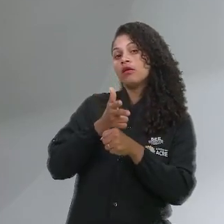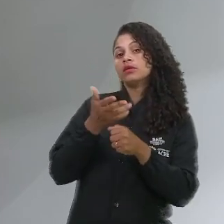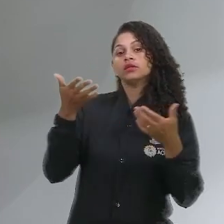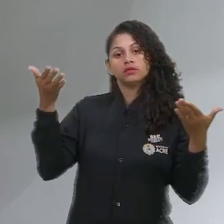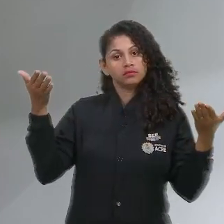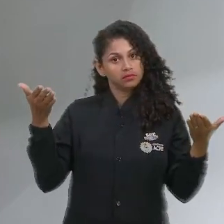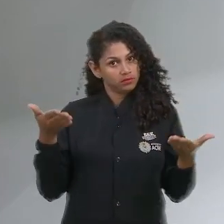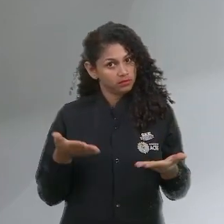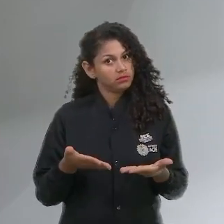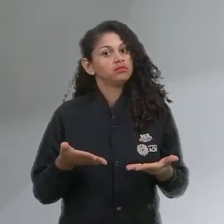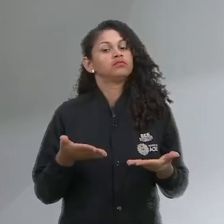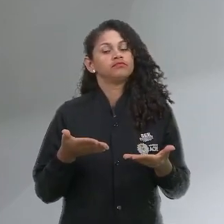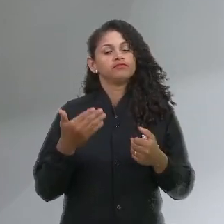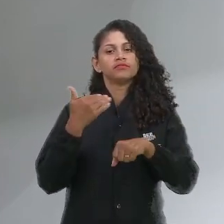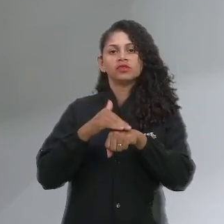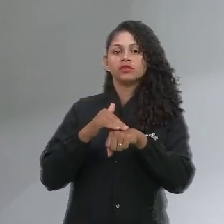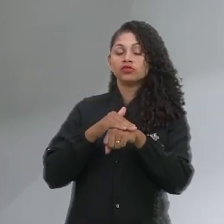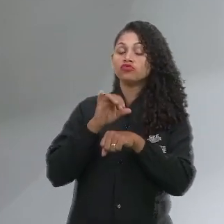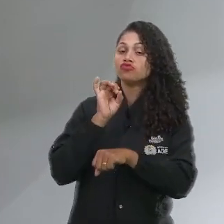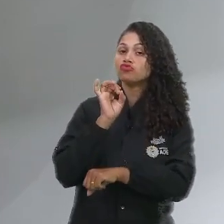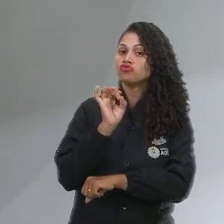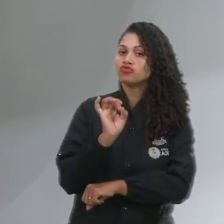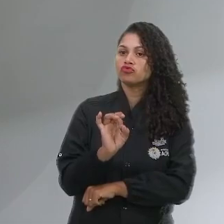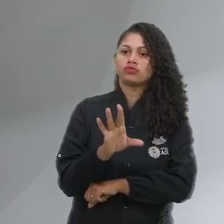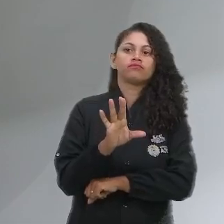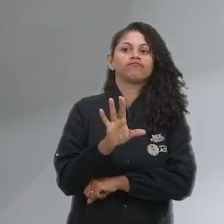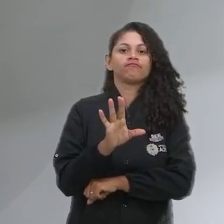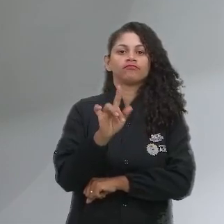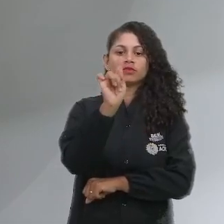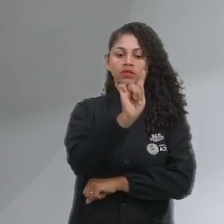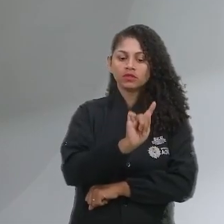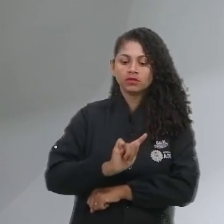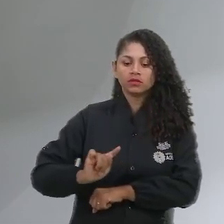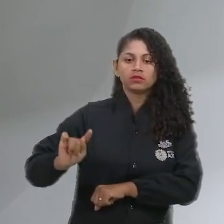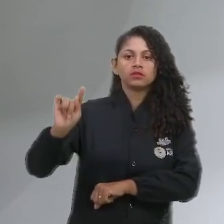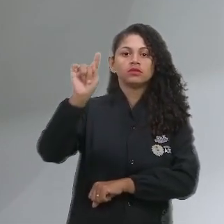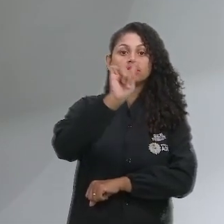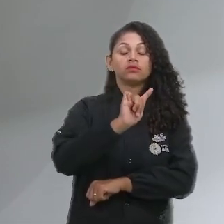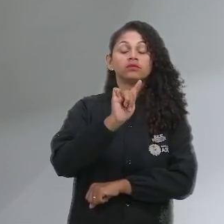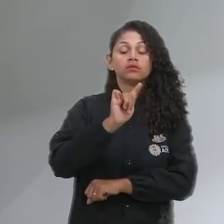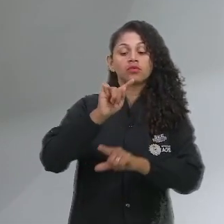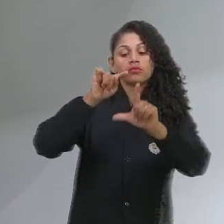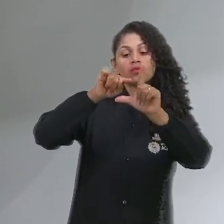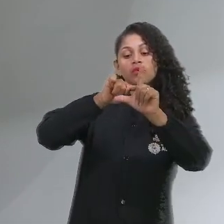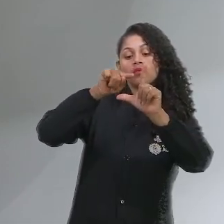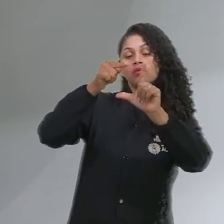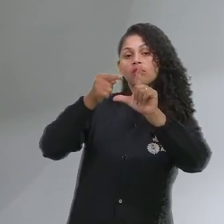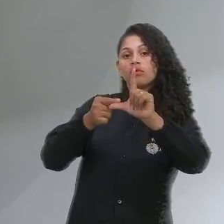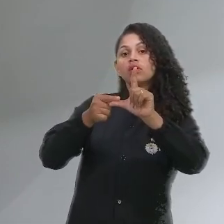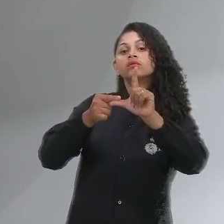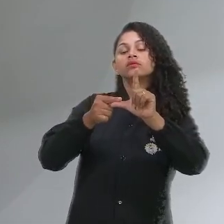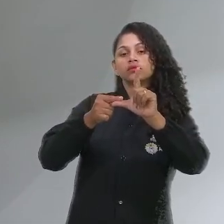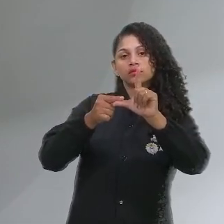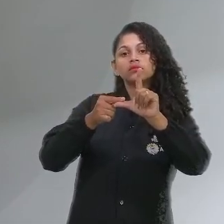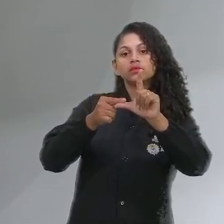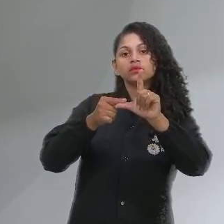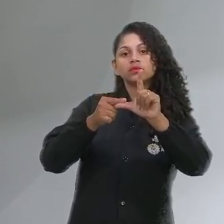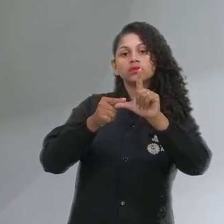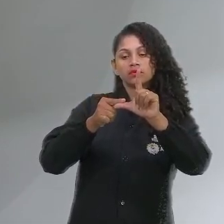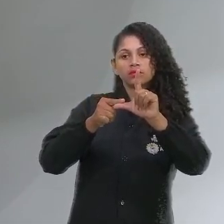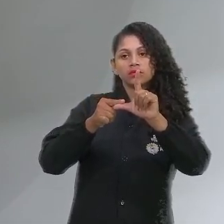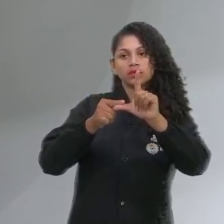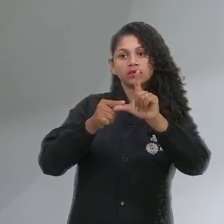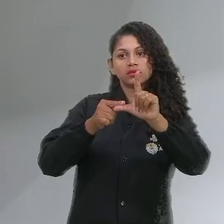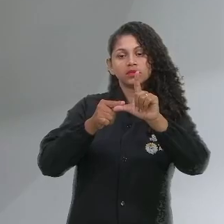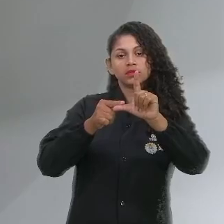conversar somente sobre a circunferência e algumas coisas como o ângulo e o arco, o ângulo central e o